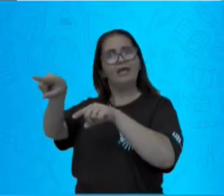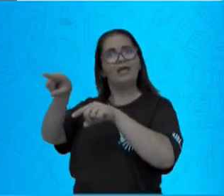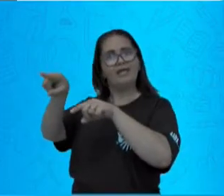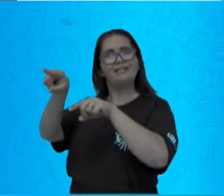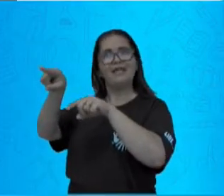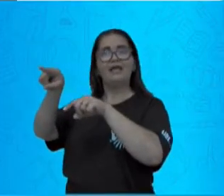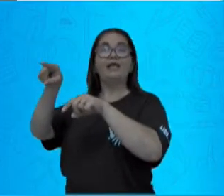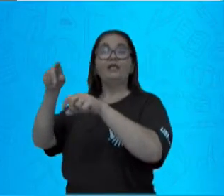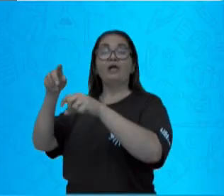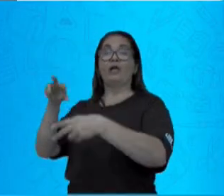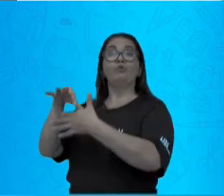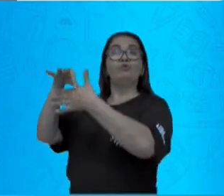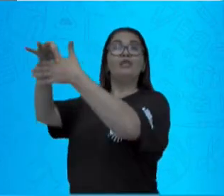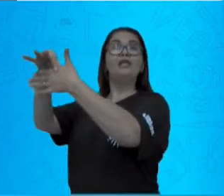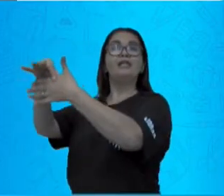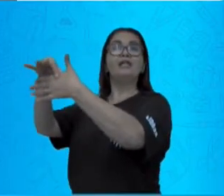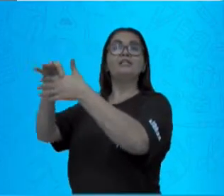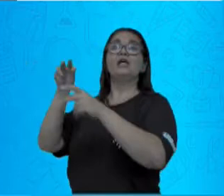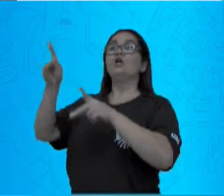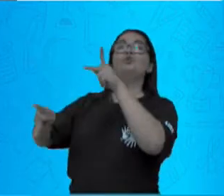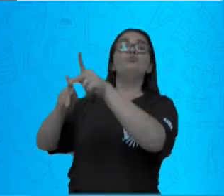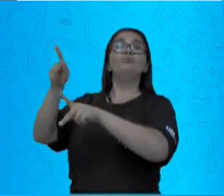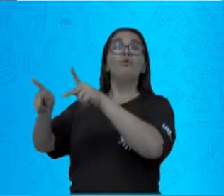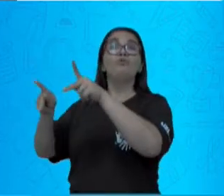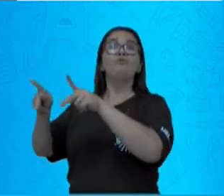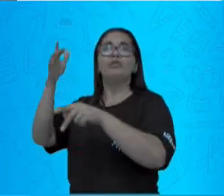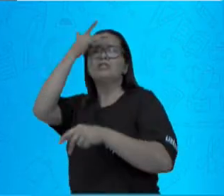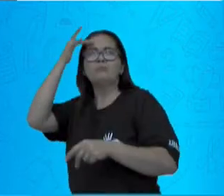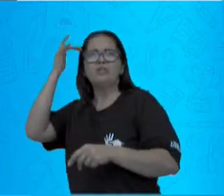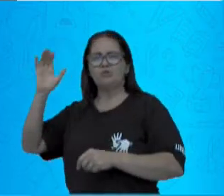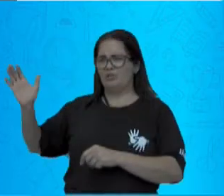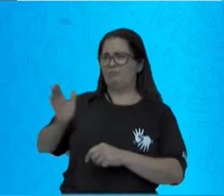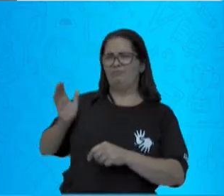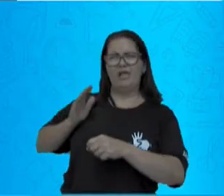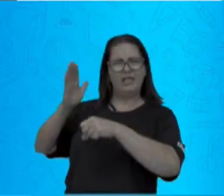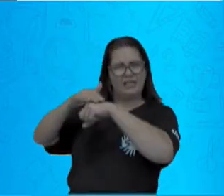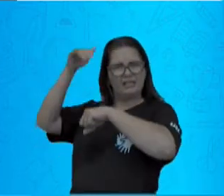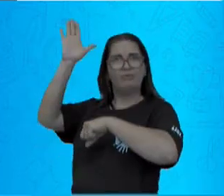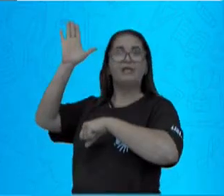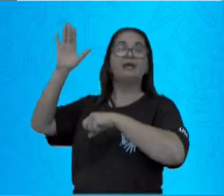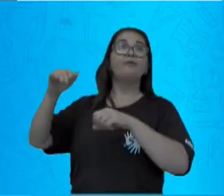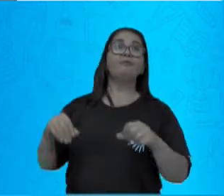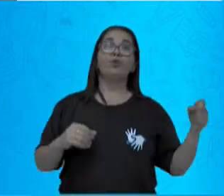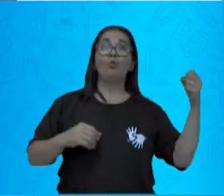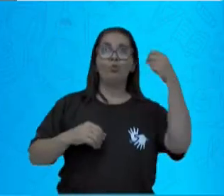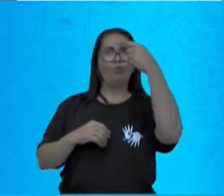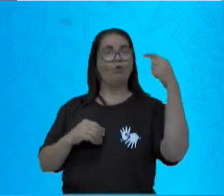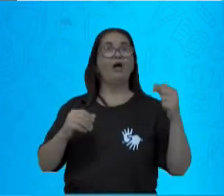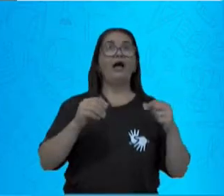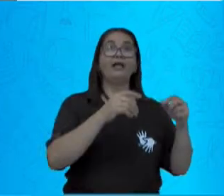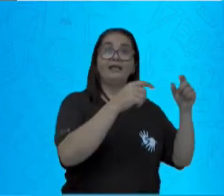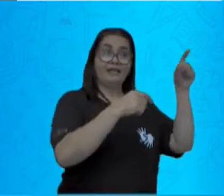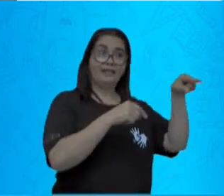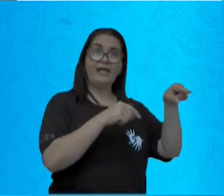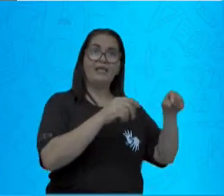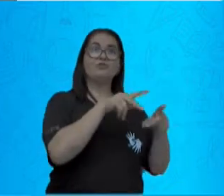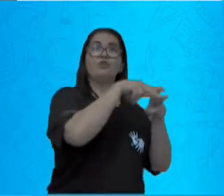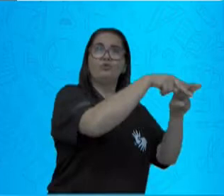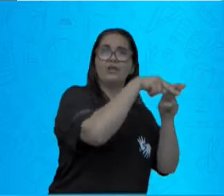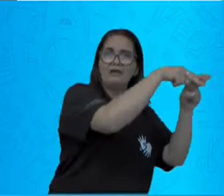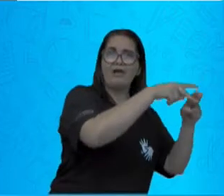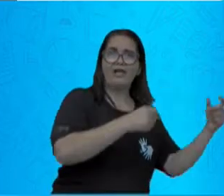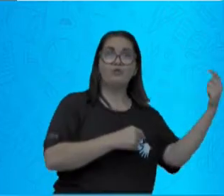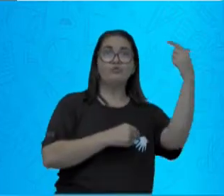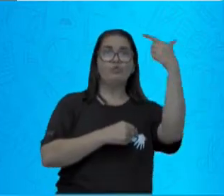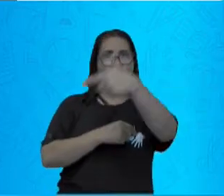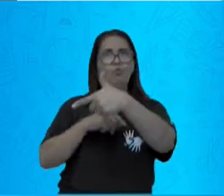representantes do parlamento, que era composto por os cavalheiros, era composto pelos